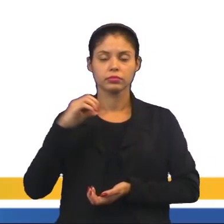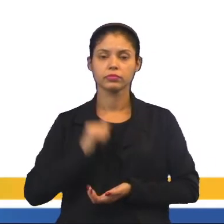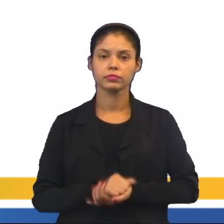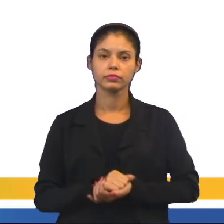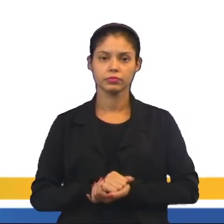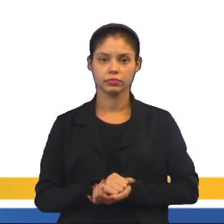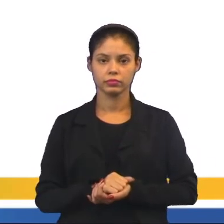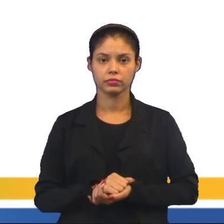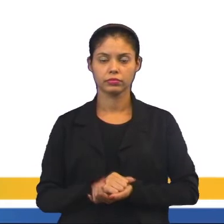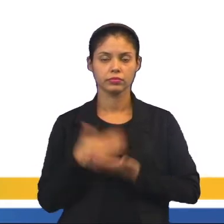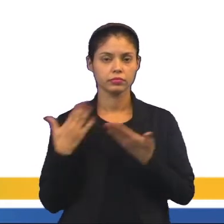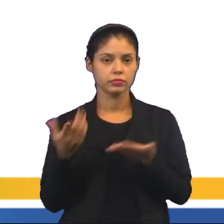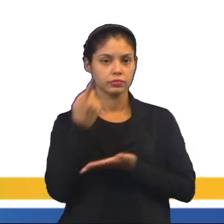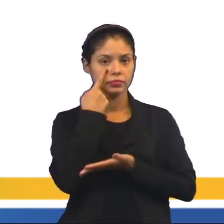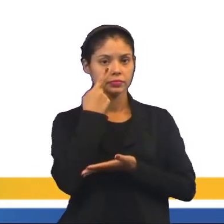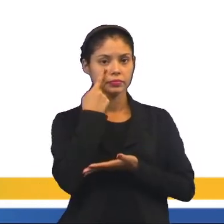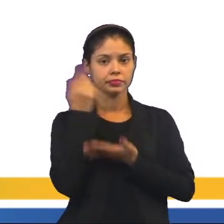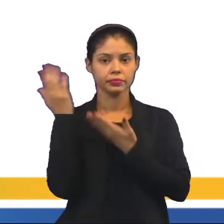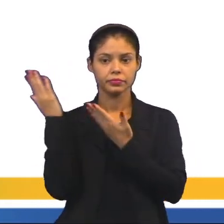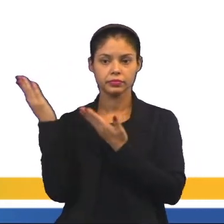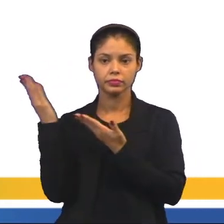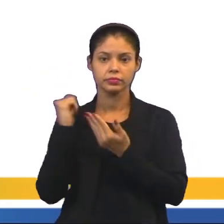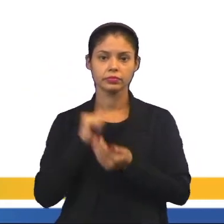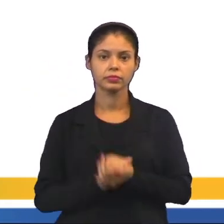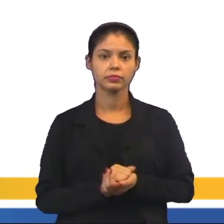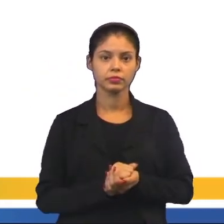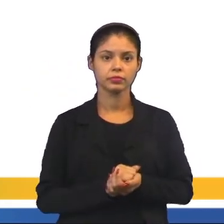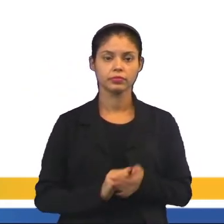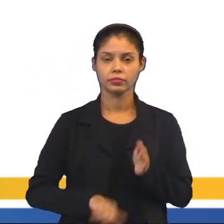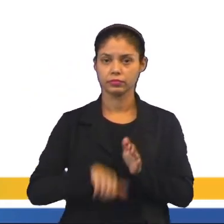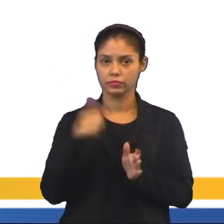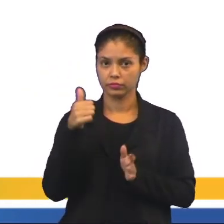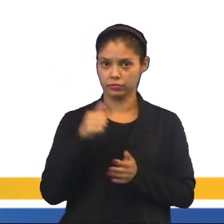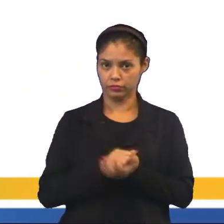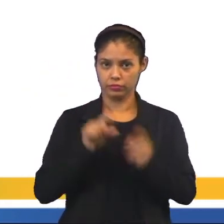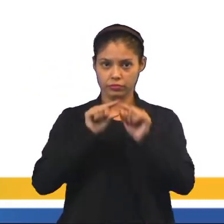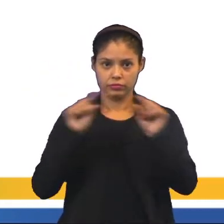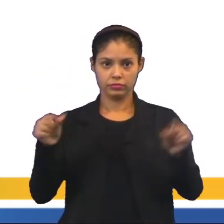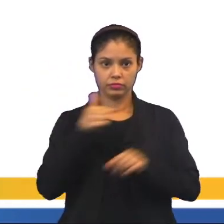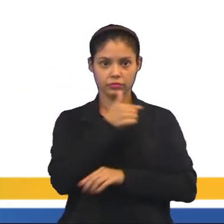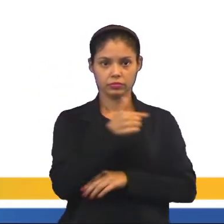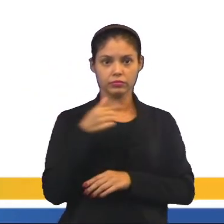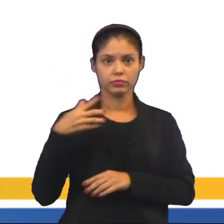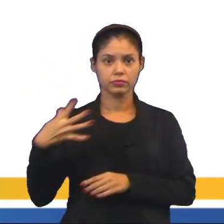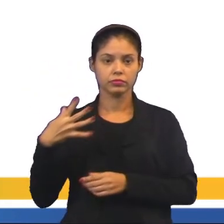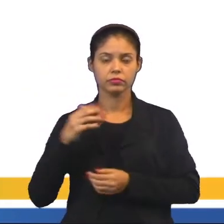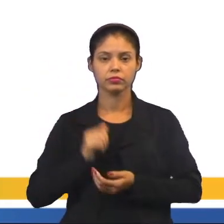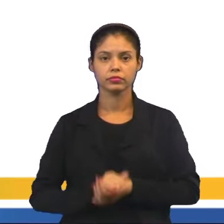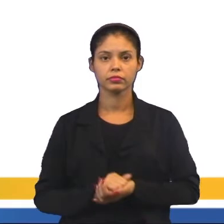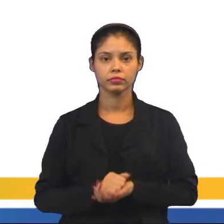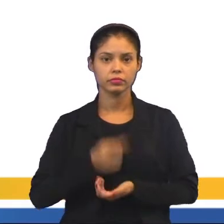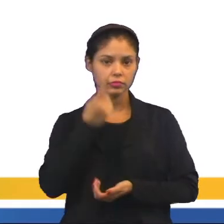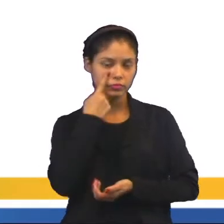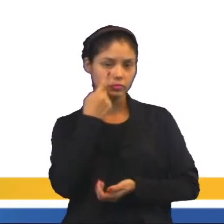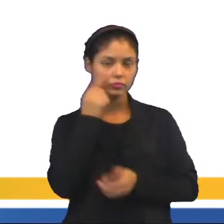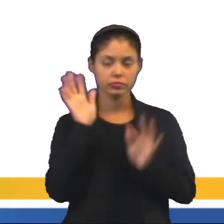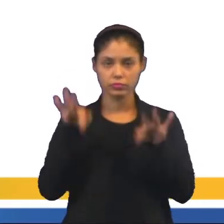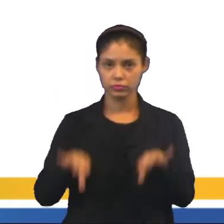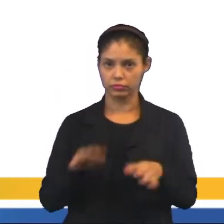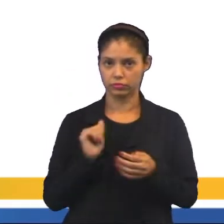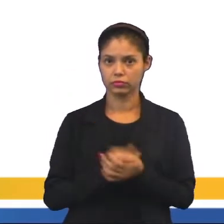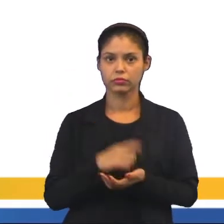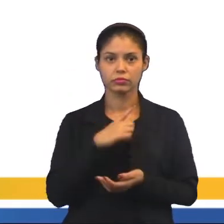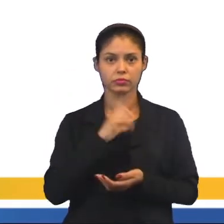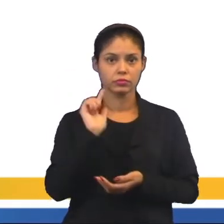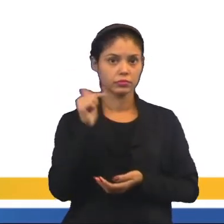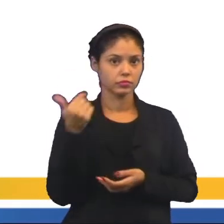9. Então, observe aí. A primeira linha, deixei lá, ó, 2 e 4. Observe que lá no final eu